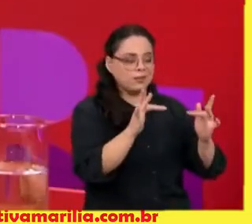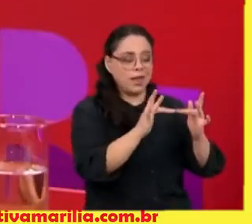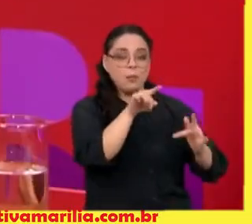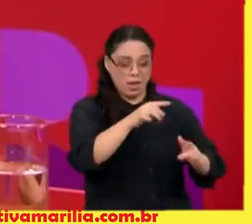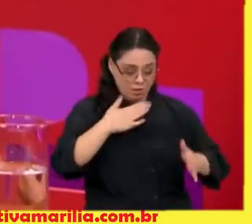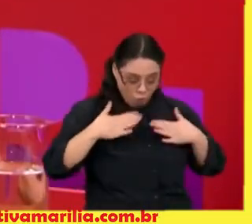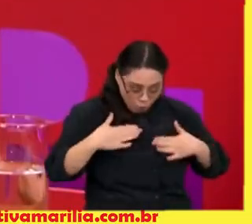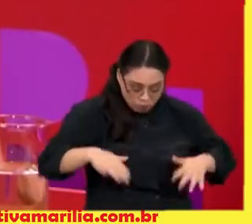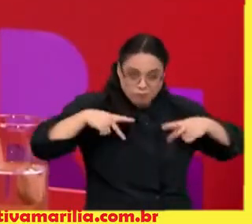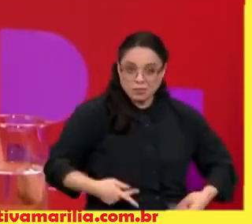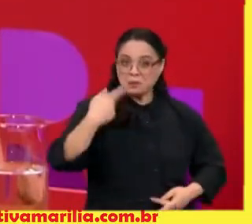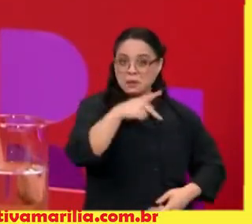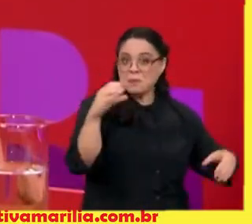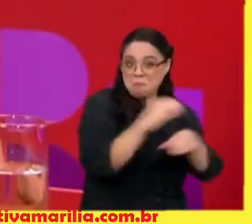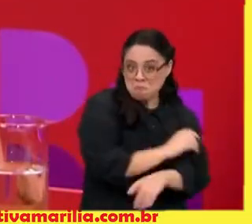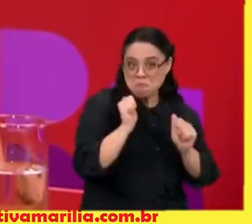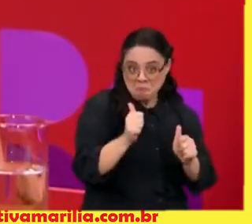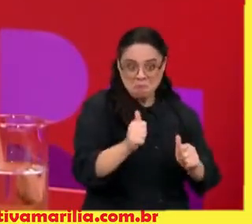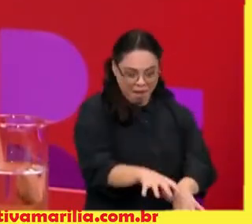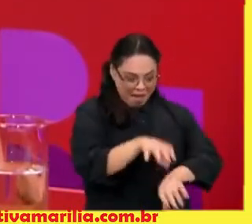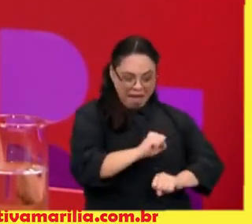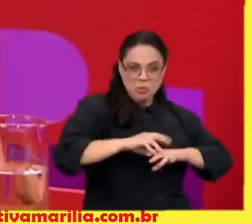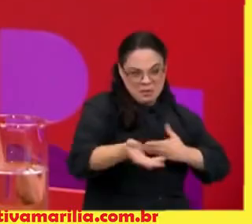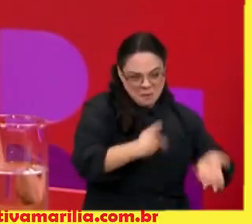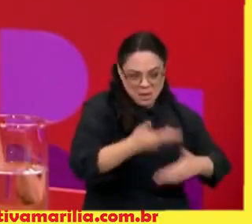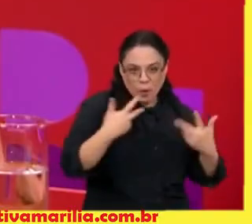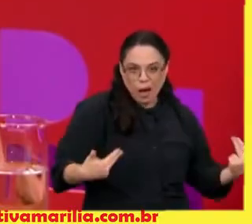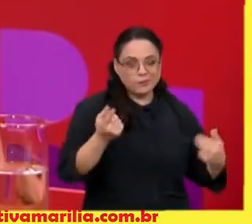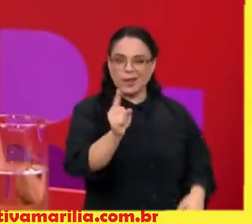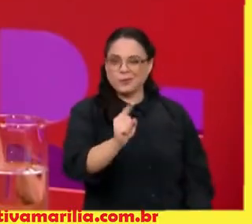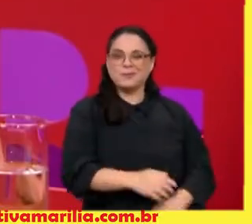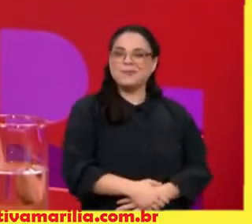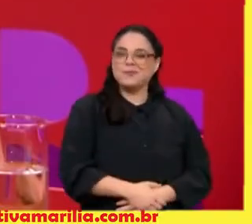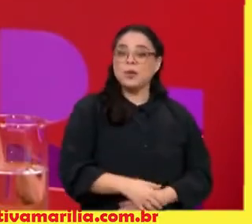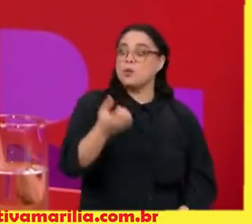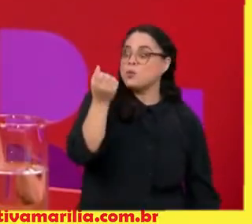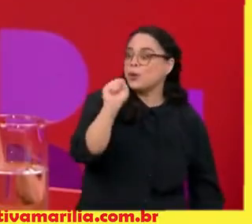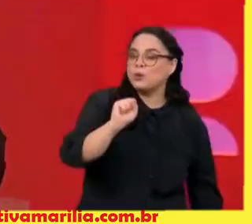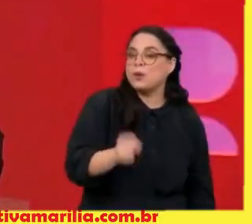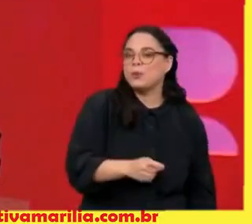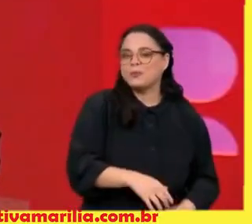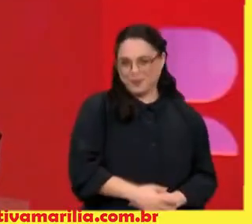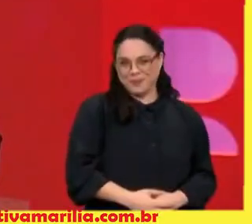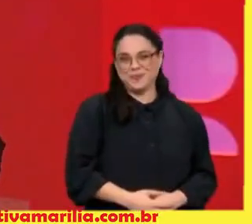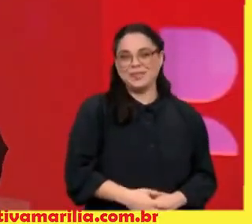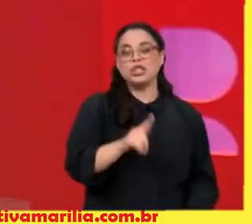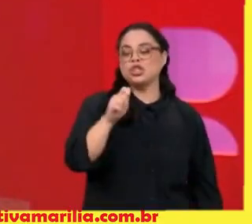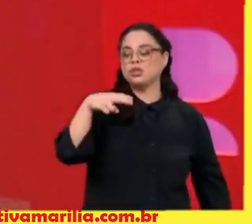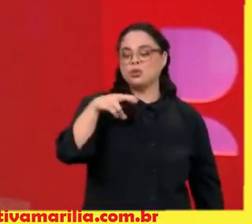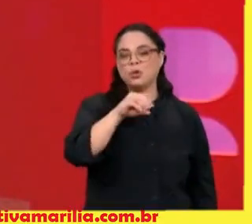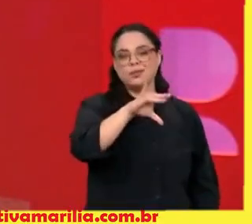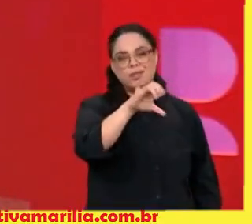essa quantidade, essa estimativa de 8.000, foi isso, morreram de gripe, sarampo, catapora, doença de branco. Como foi sua